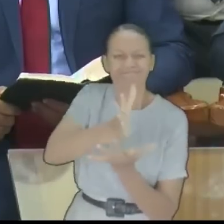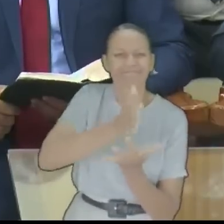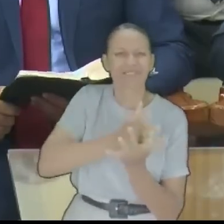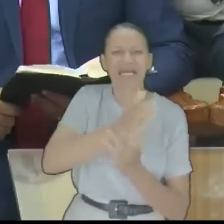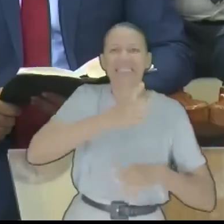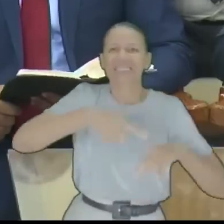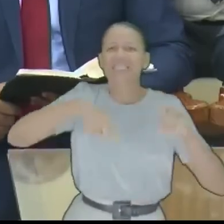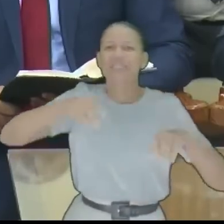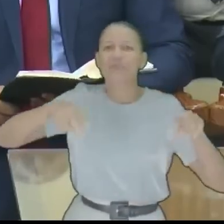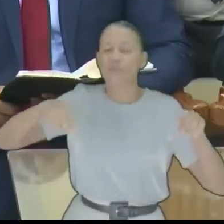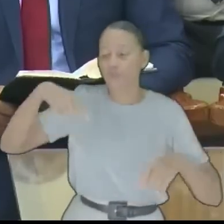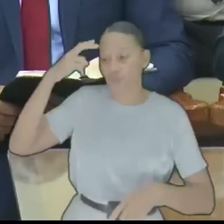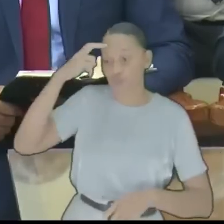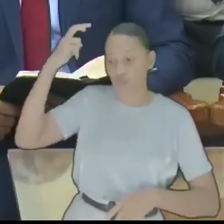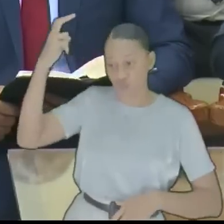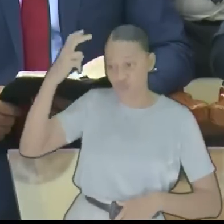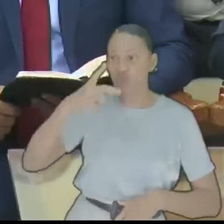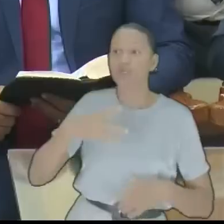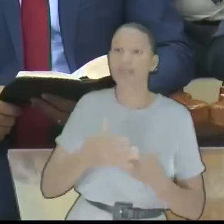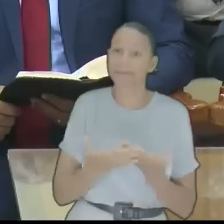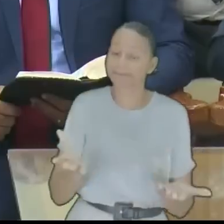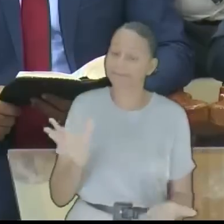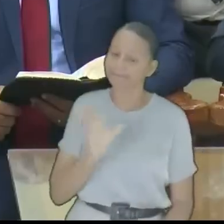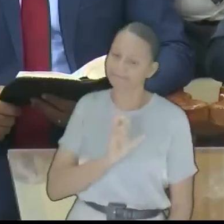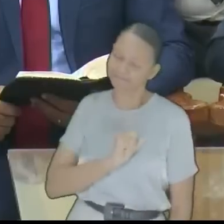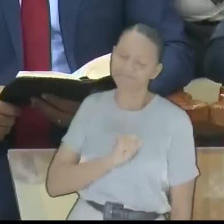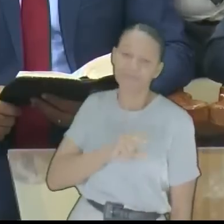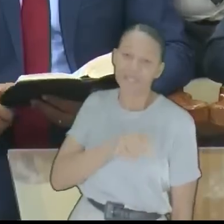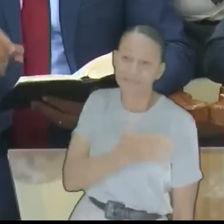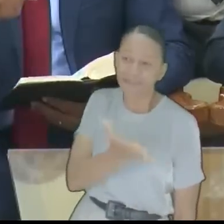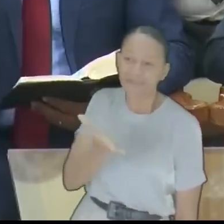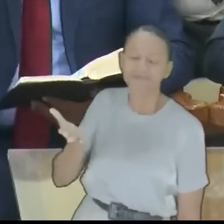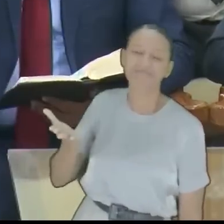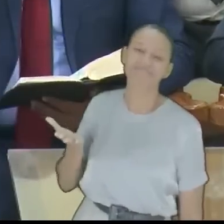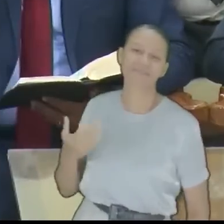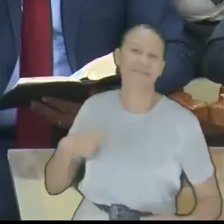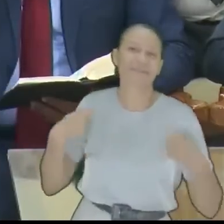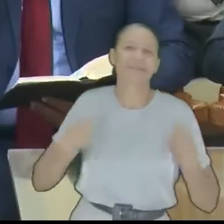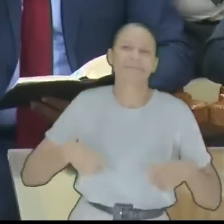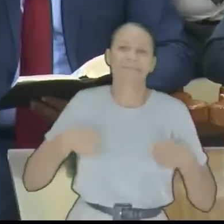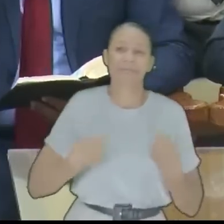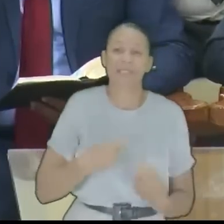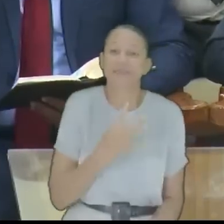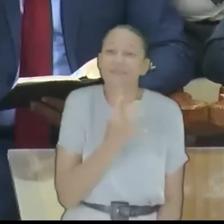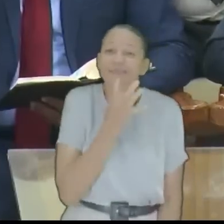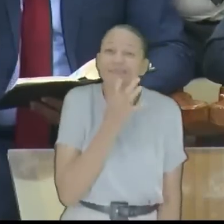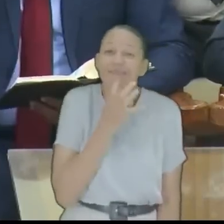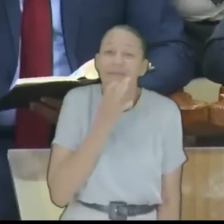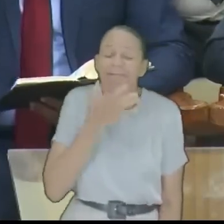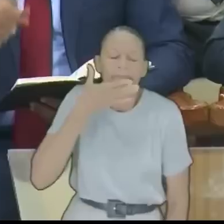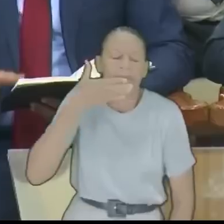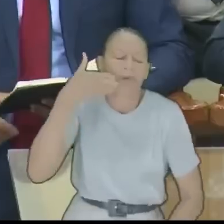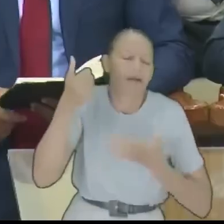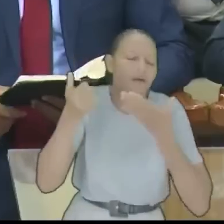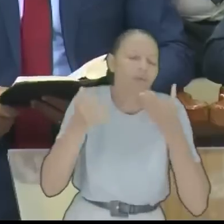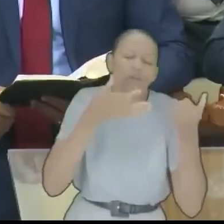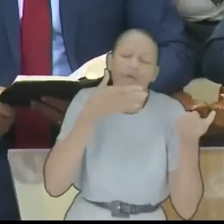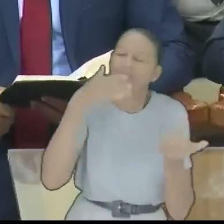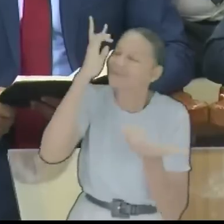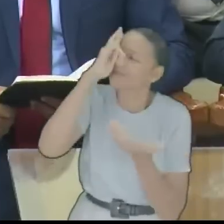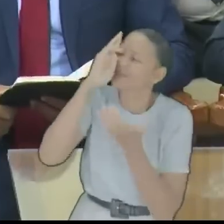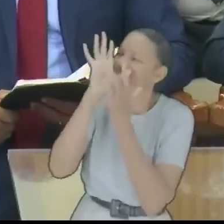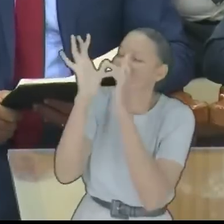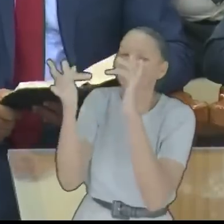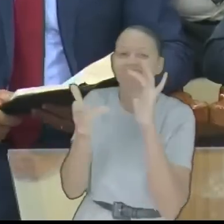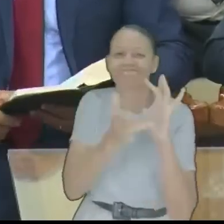níveis culturais. E meus irmãos amados, nós precisamos conhecer melhor o que o Senhor